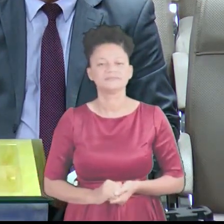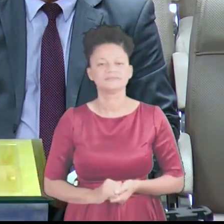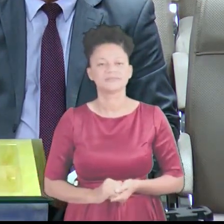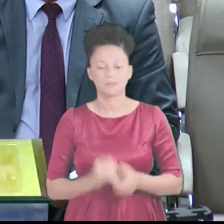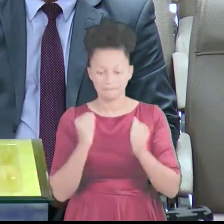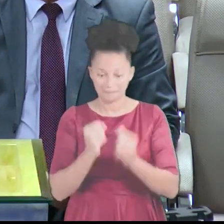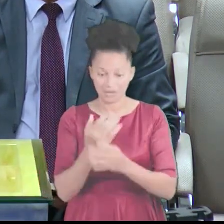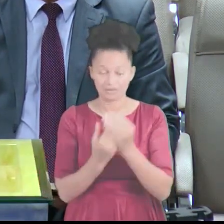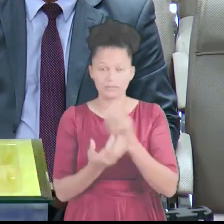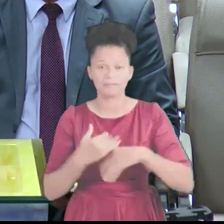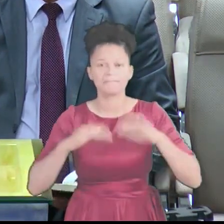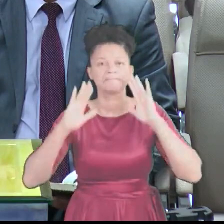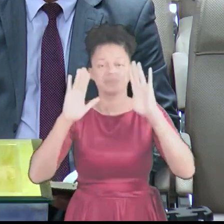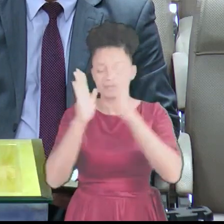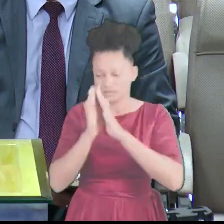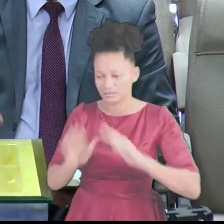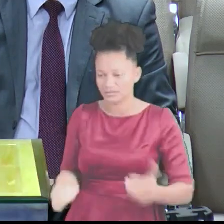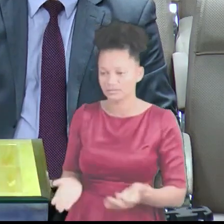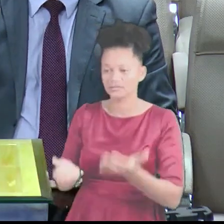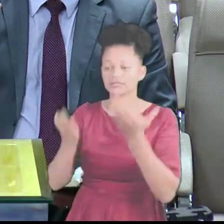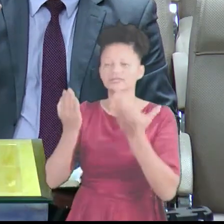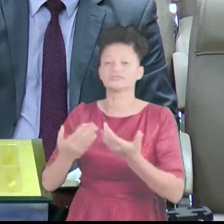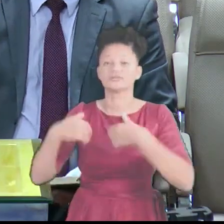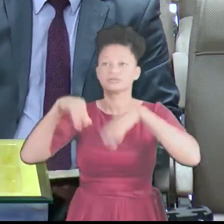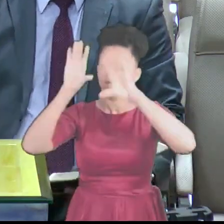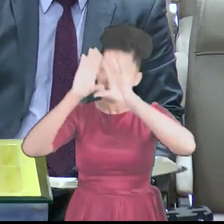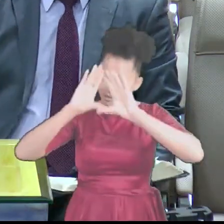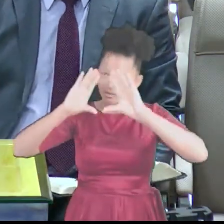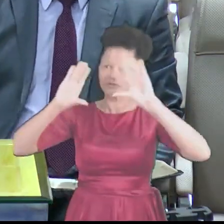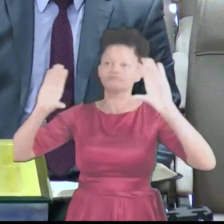Quem pode levantar a mão e adorar o Rei dos Céus?